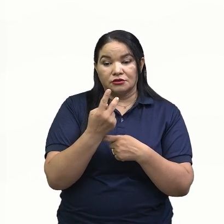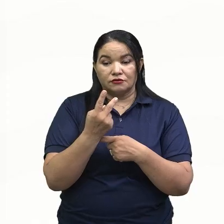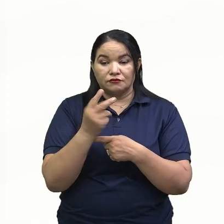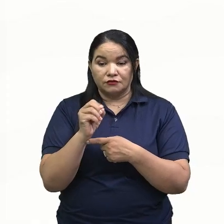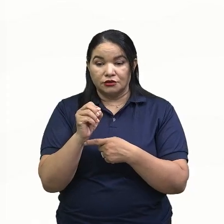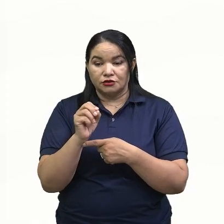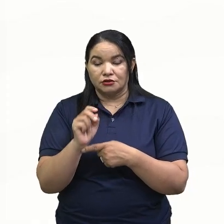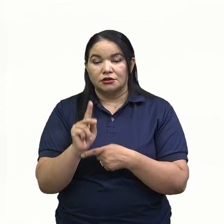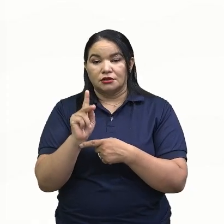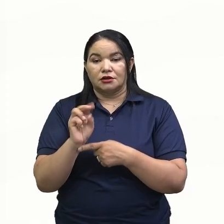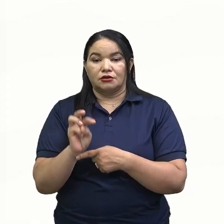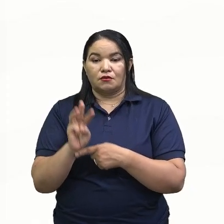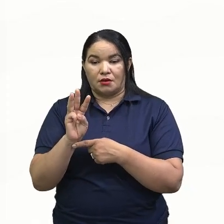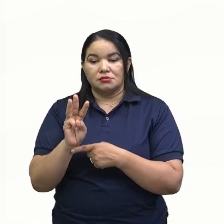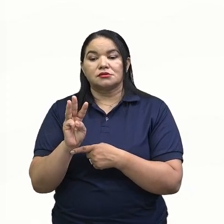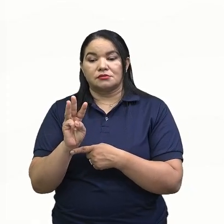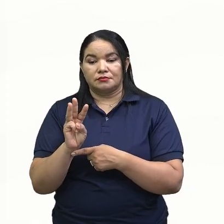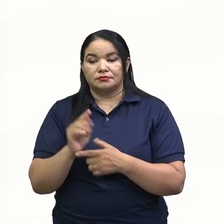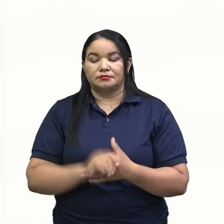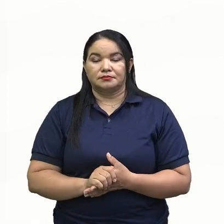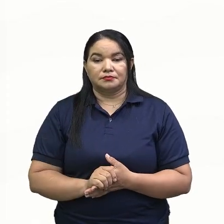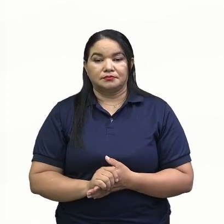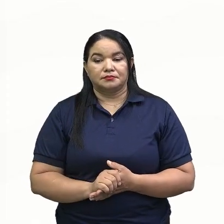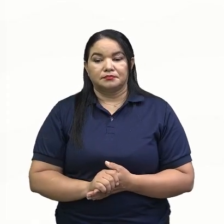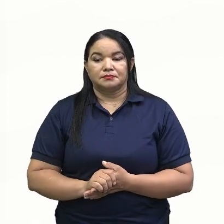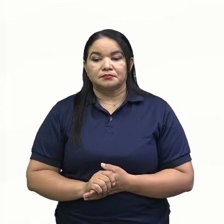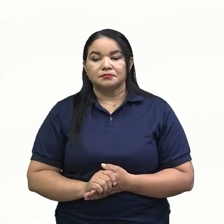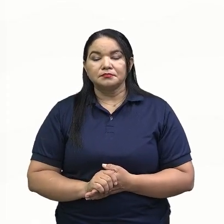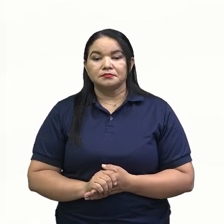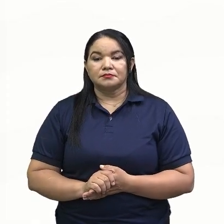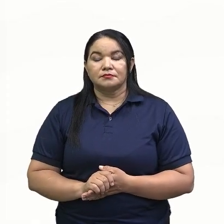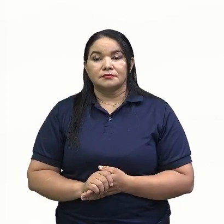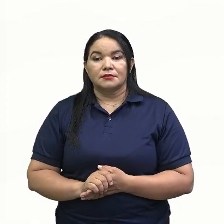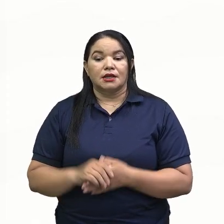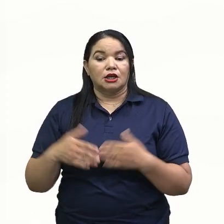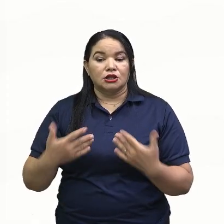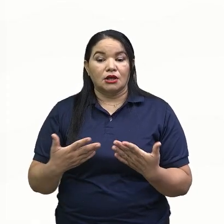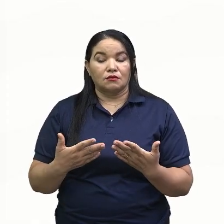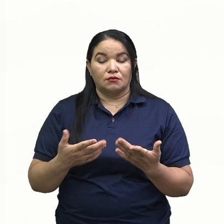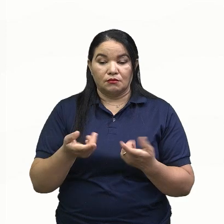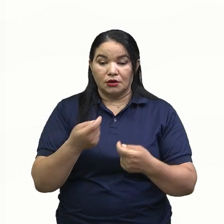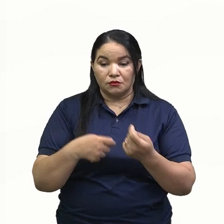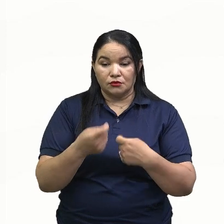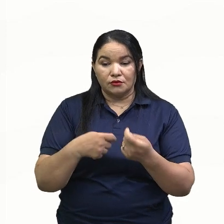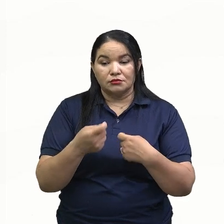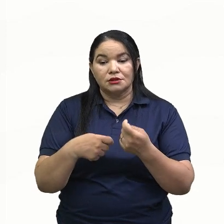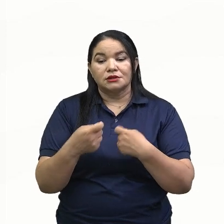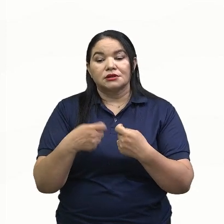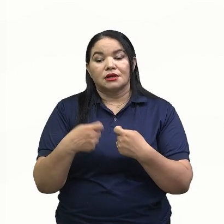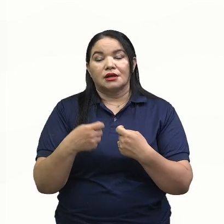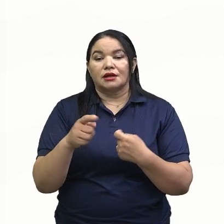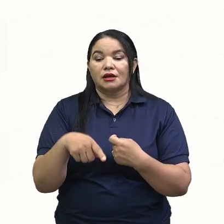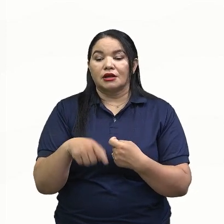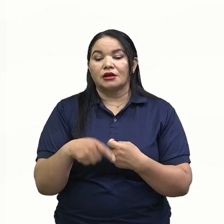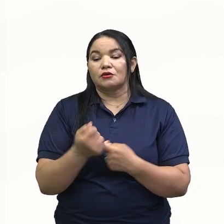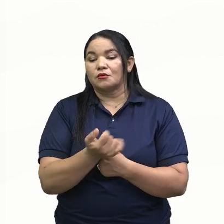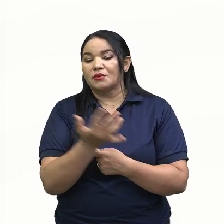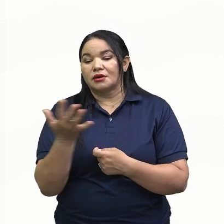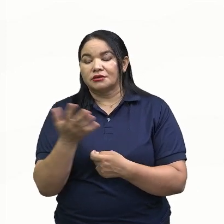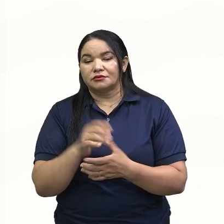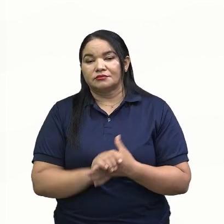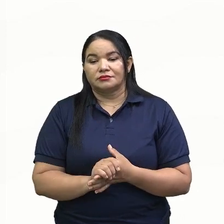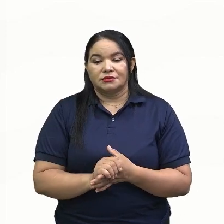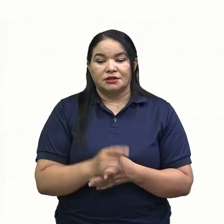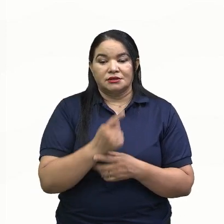120 kWh. Então, o que eu vou economizar é exatamente o